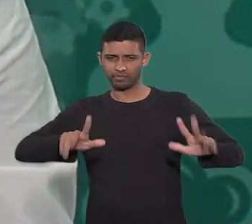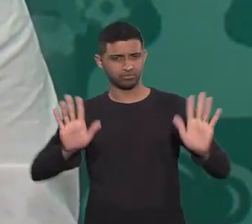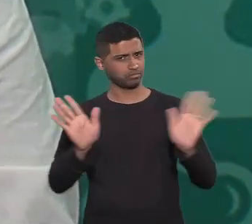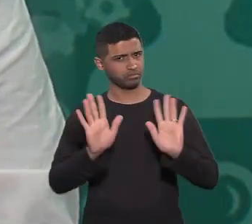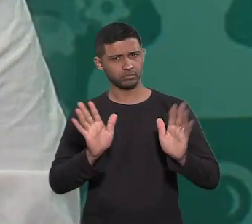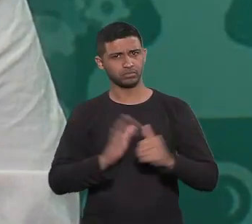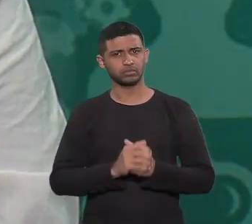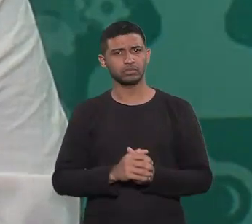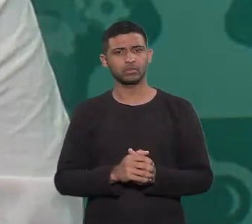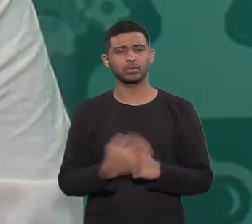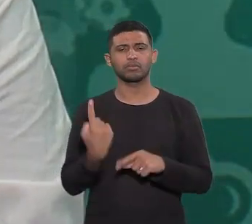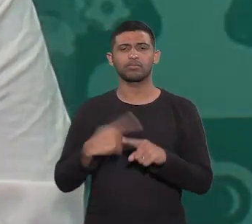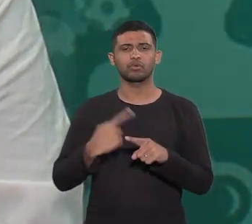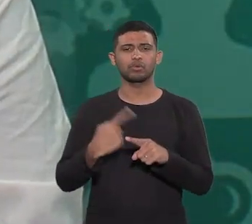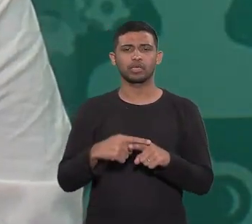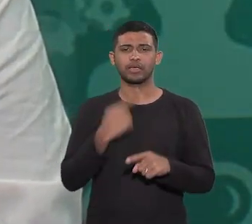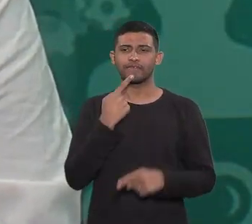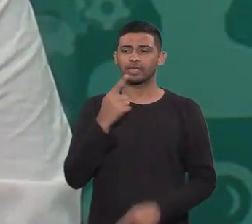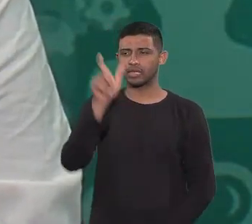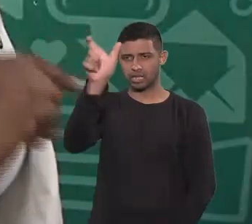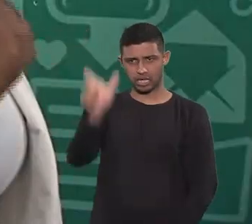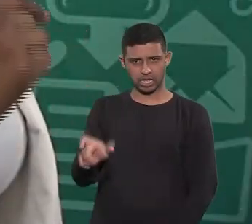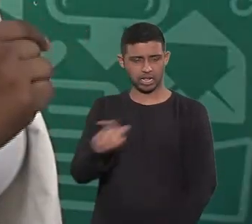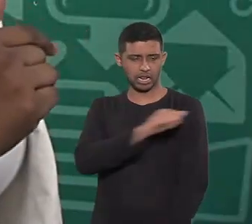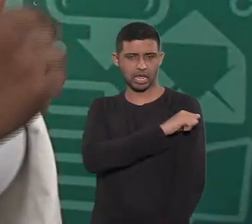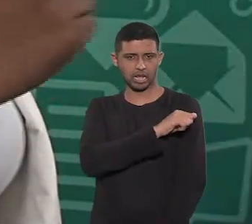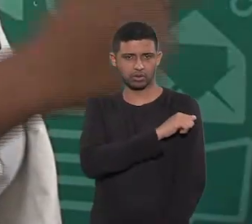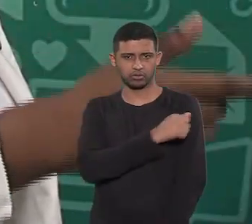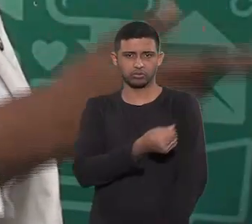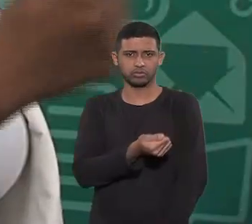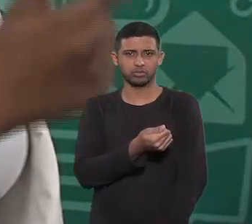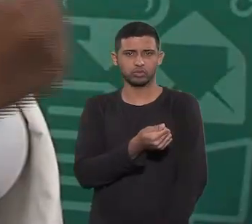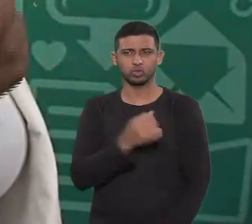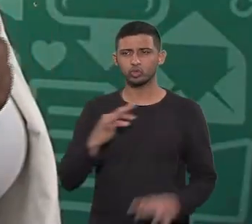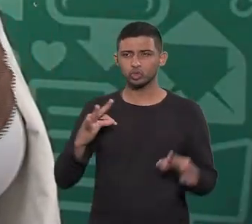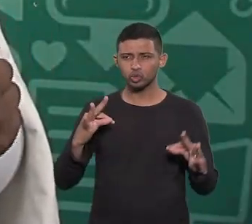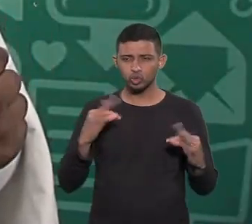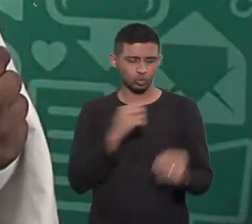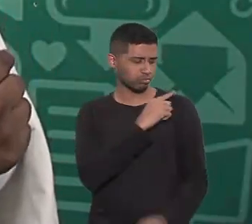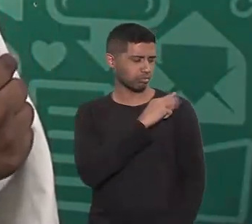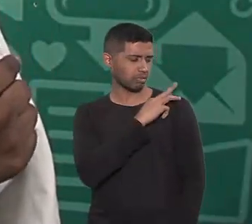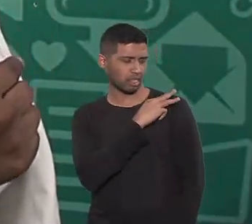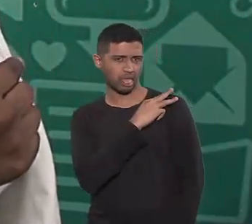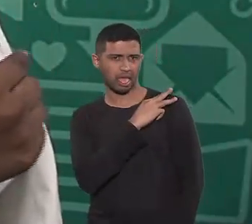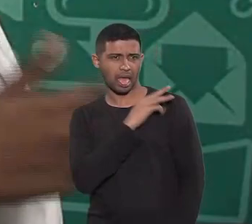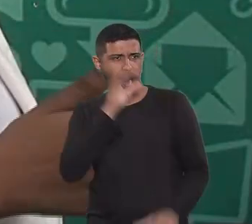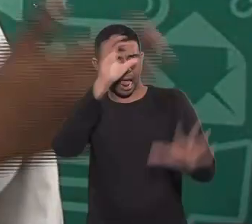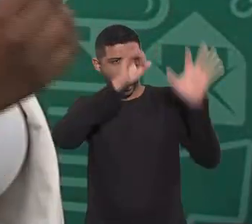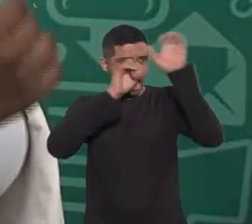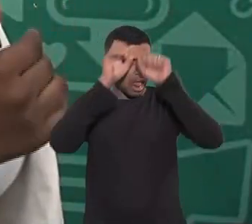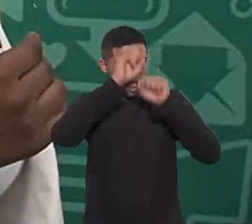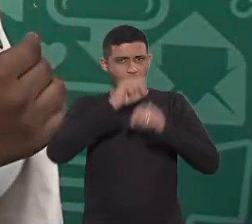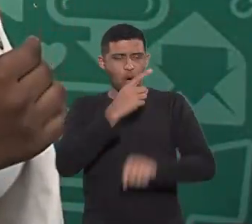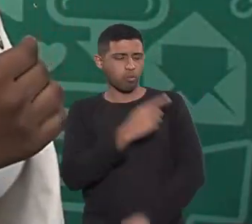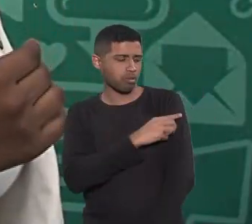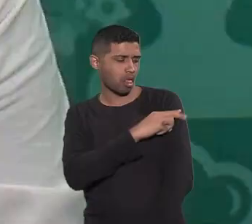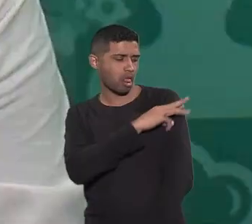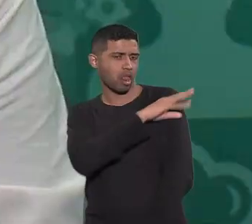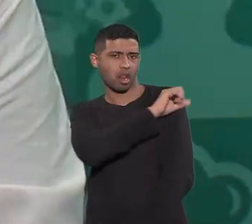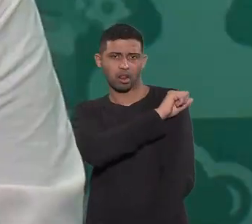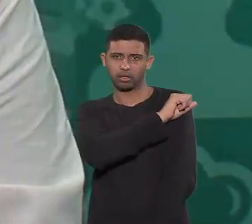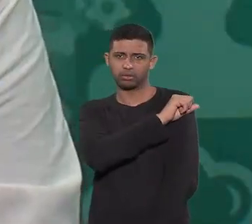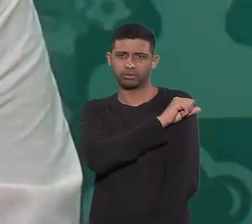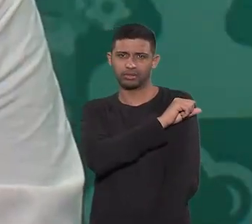da outra, porque quando aquele aluno, ele não precisa todo daquele conhecimento do ensino médio ou do fundamental